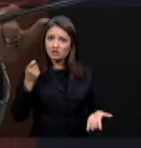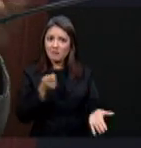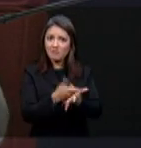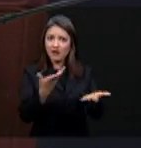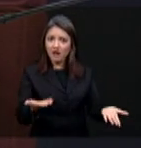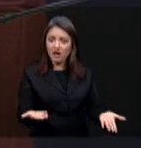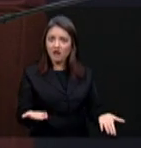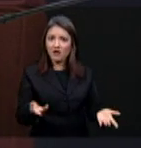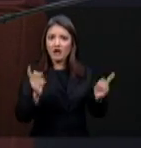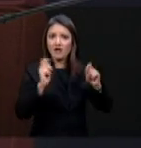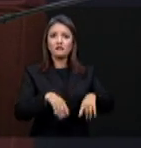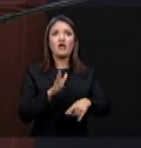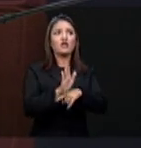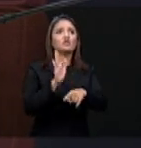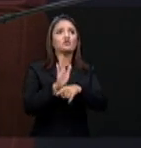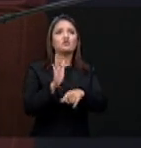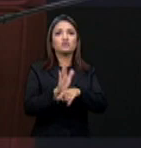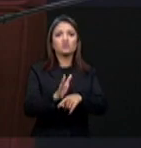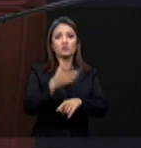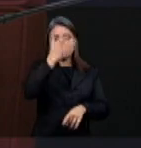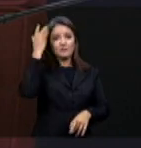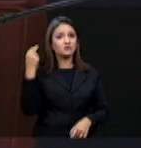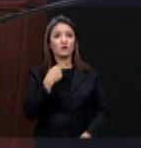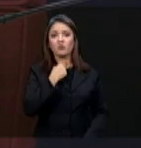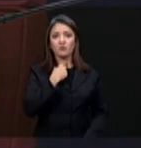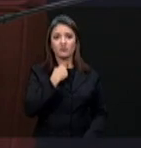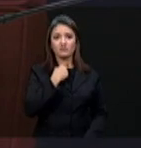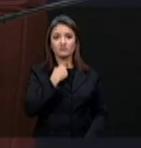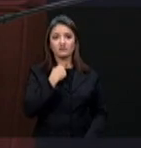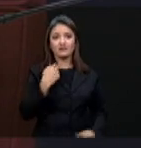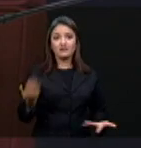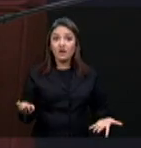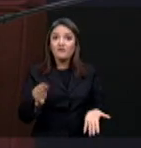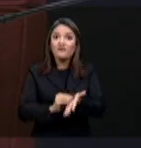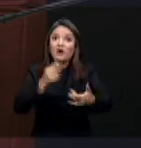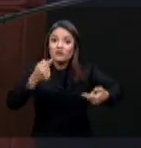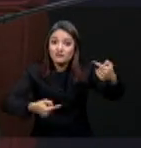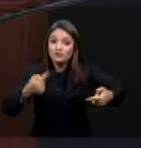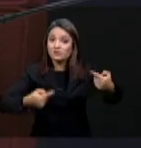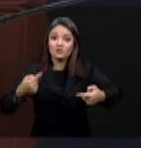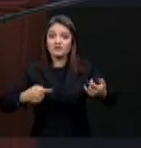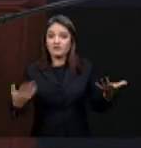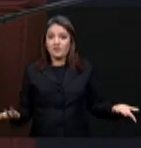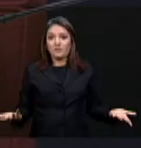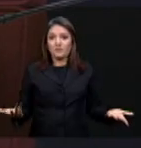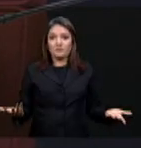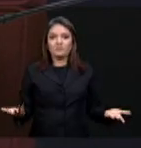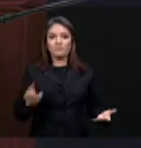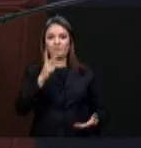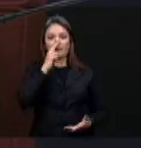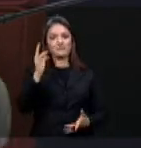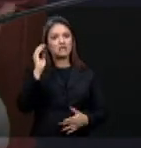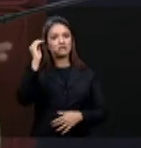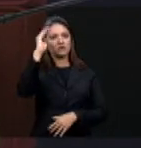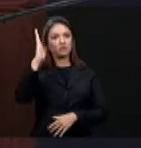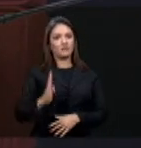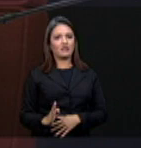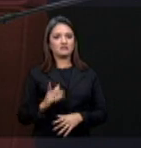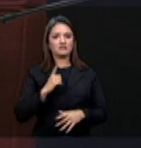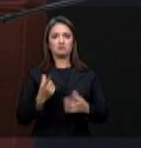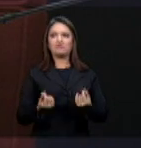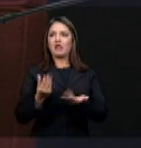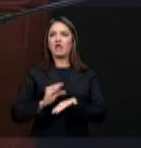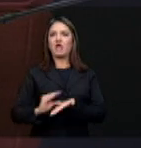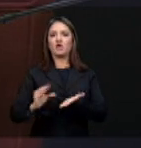com isso financiar o ensino de quem não pode pagar não se debate isso é impressionante parece que o nosso país sobram